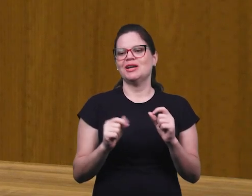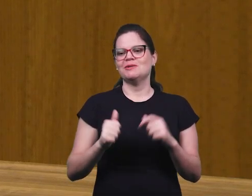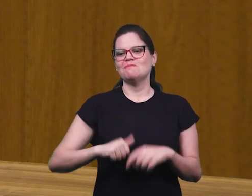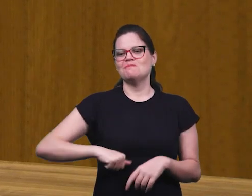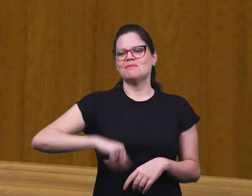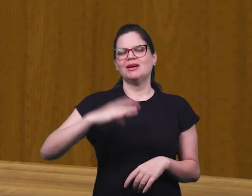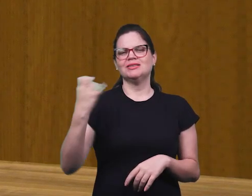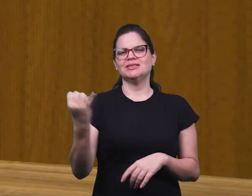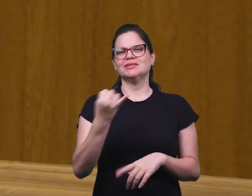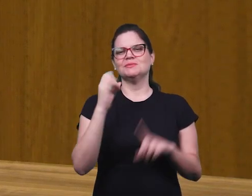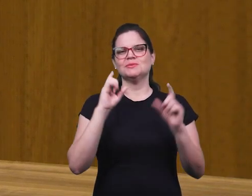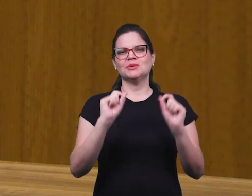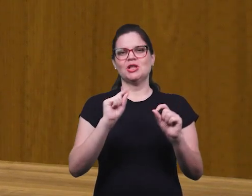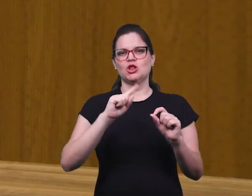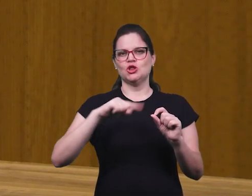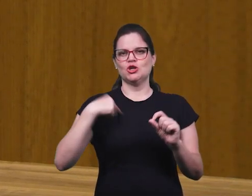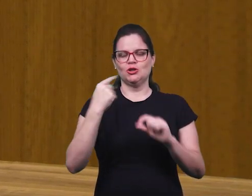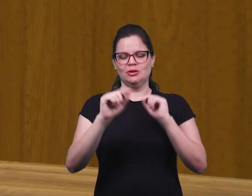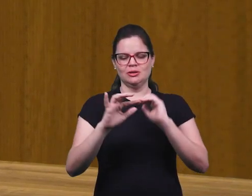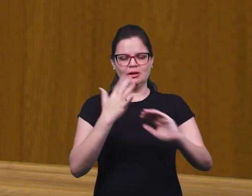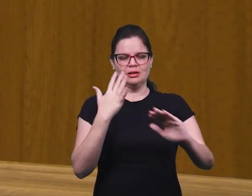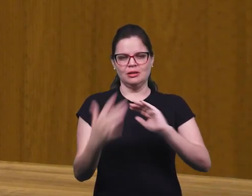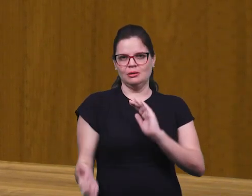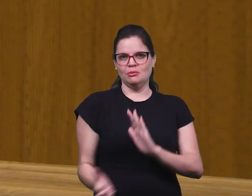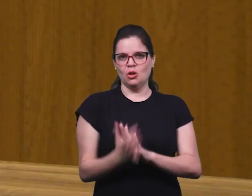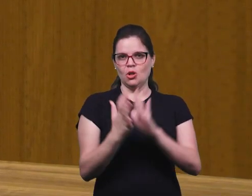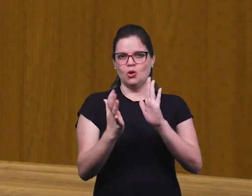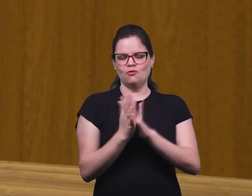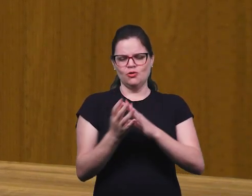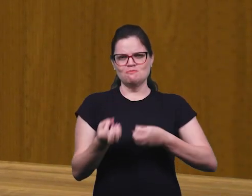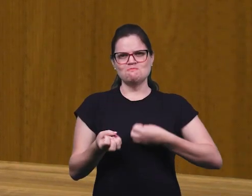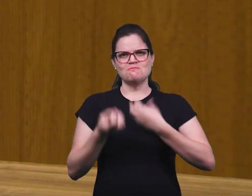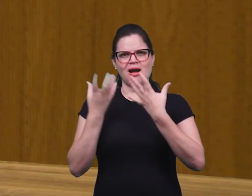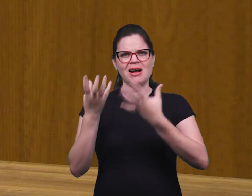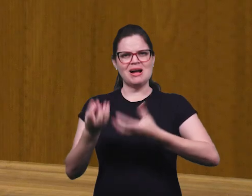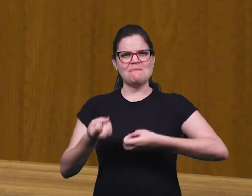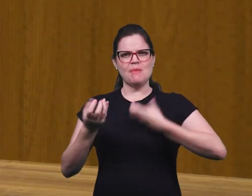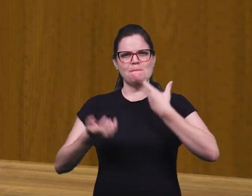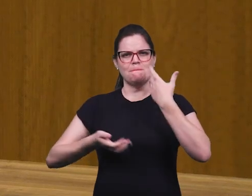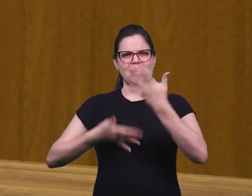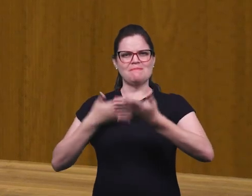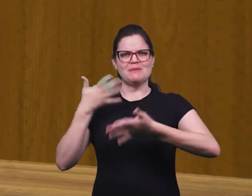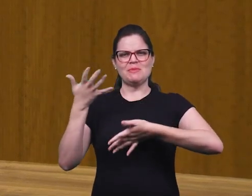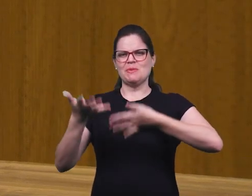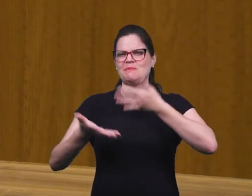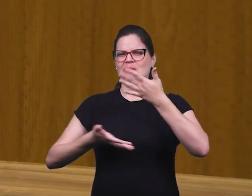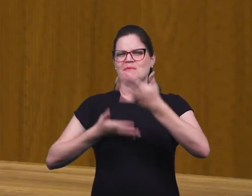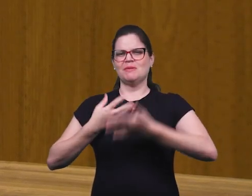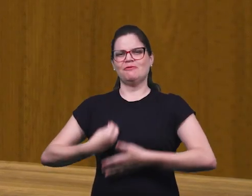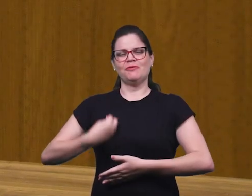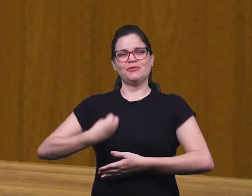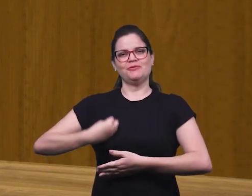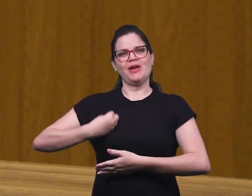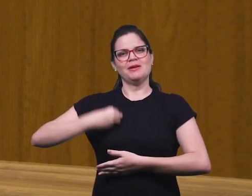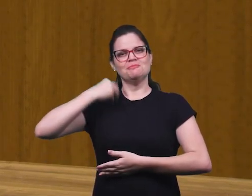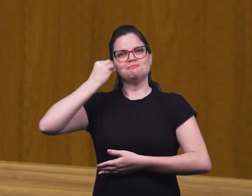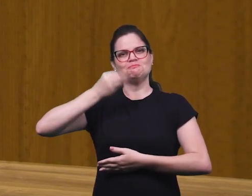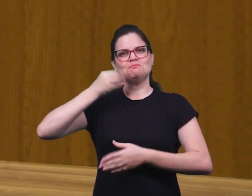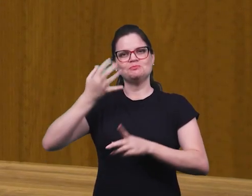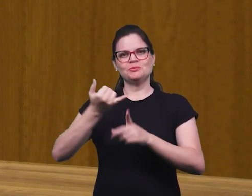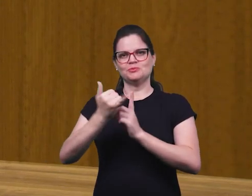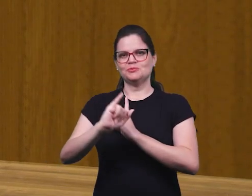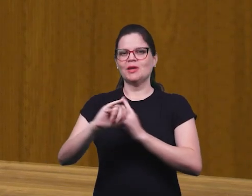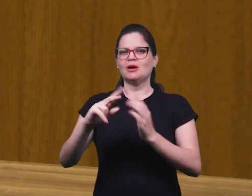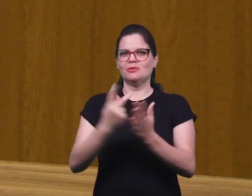importante é que quando nós louvamos ao Senhor, quando nós cantamos louvor ao Senhor, quando nós vivemos esse profético, vai acontecer isso